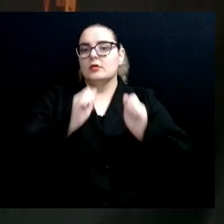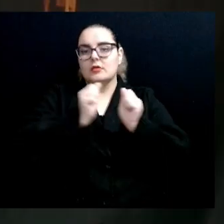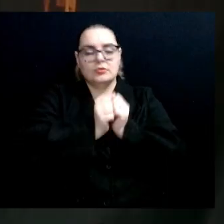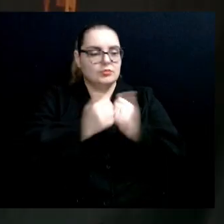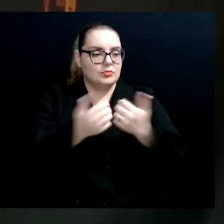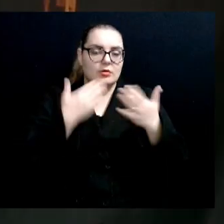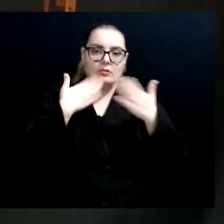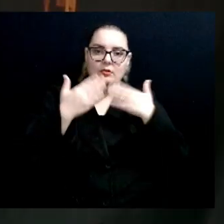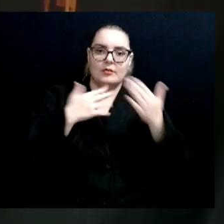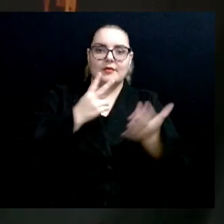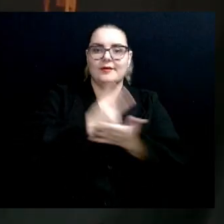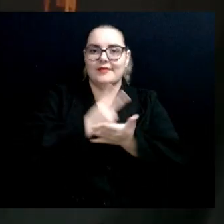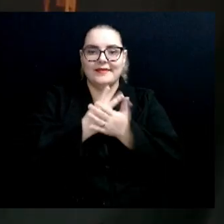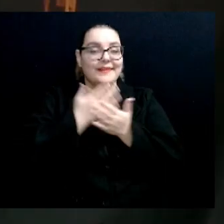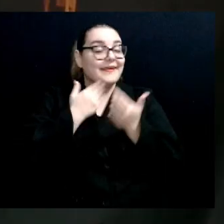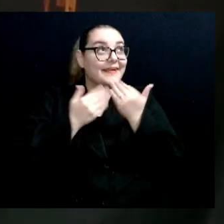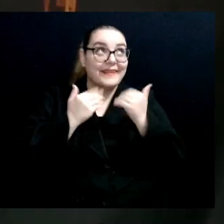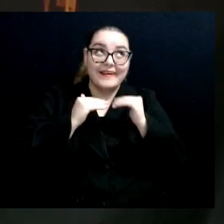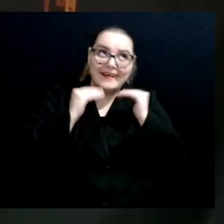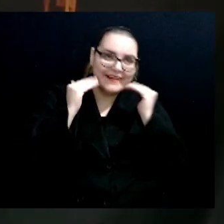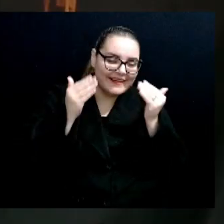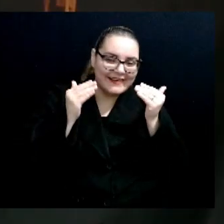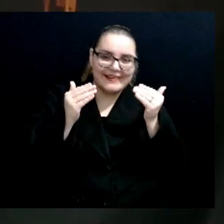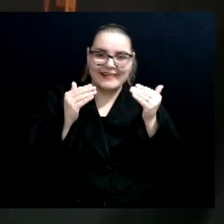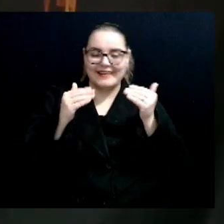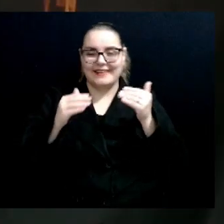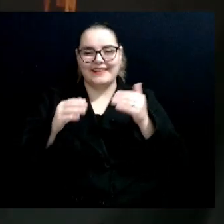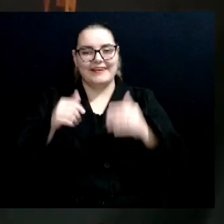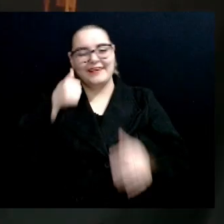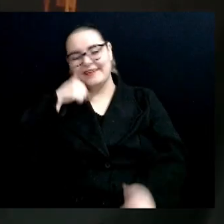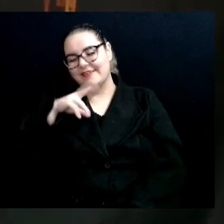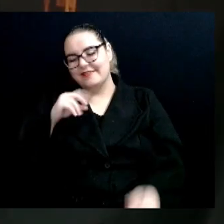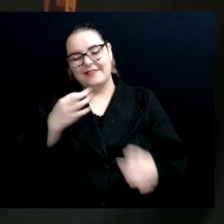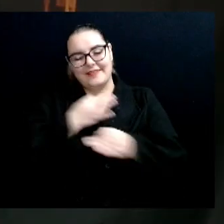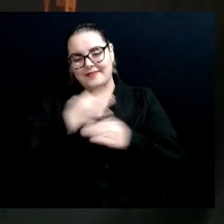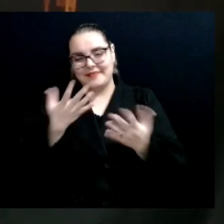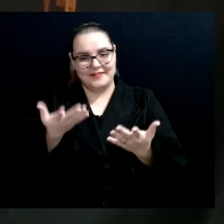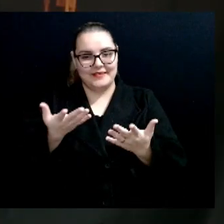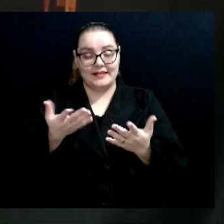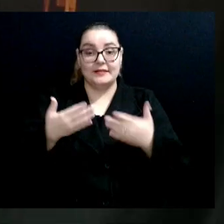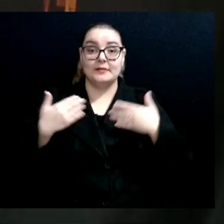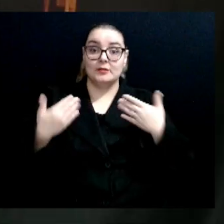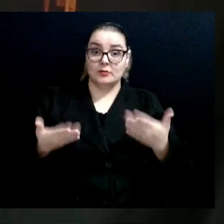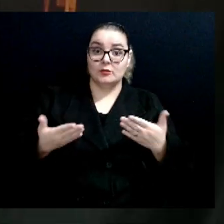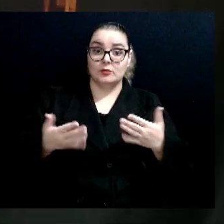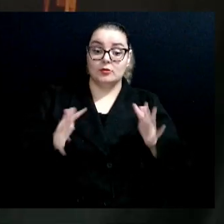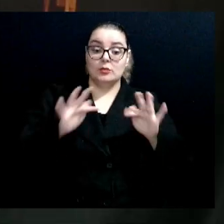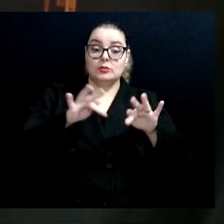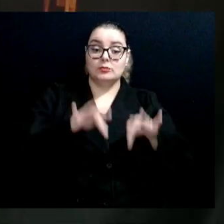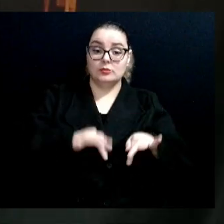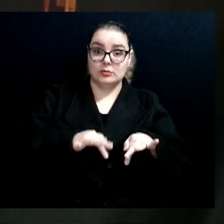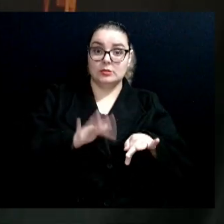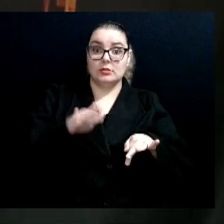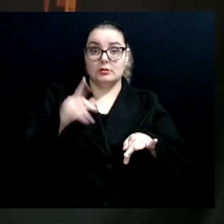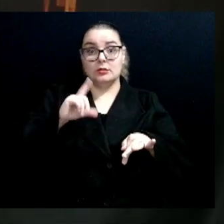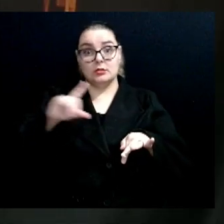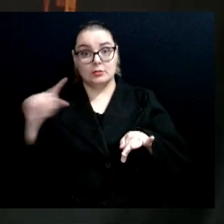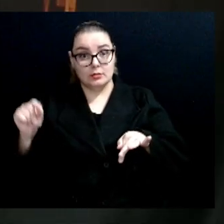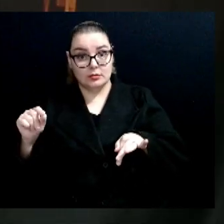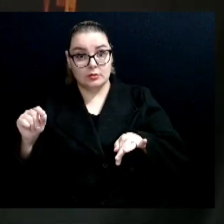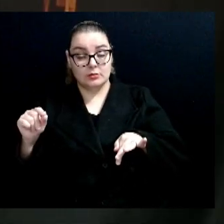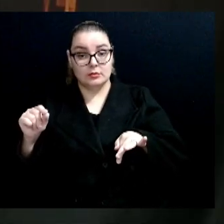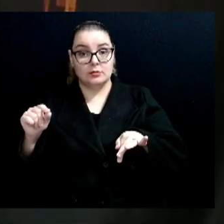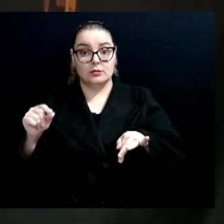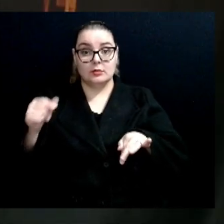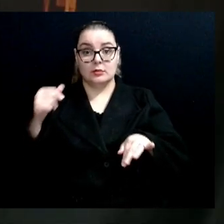comia muito, né, que ela enchia, vó é tudo de bom, e aí no final, quando eu estava indo embora, ela pegava a minha